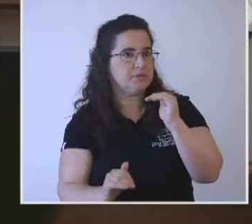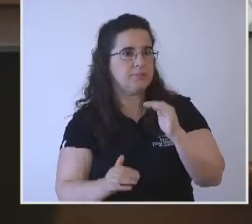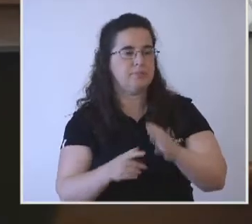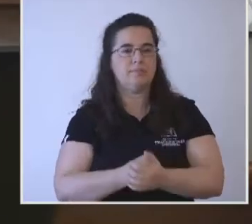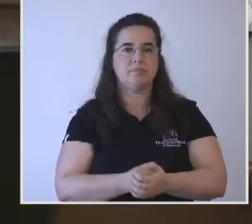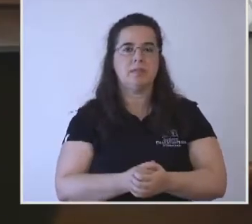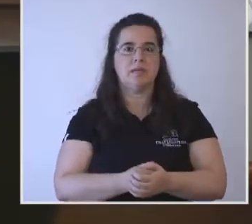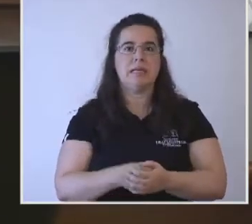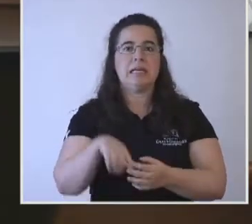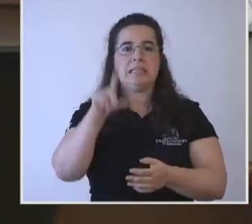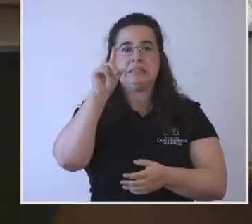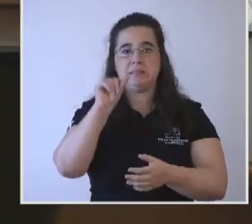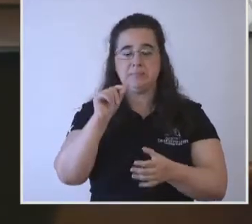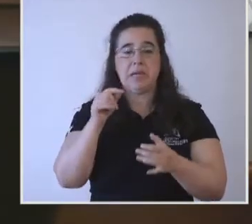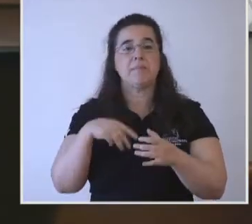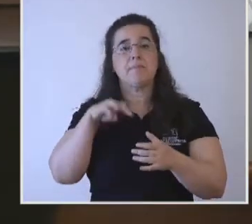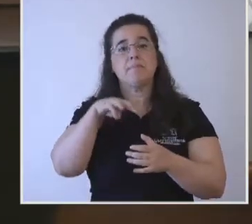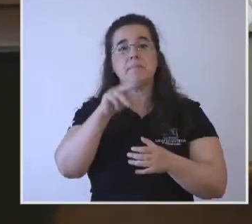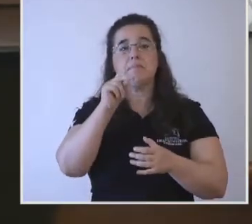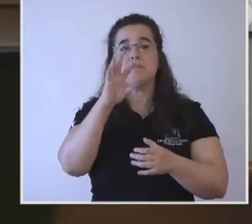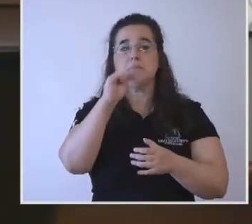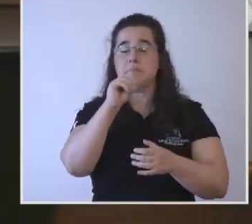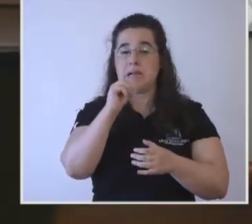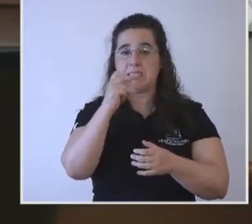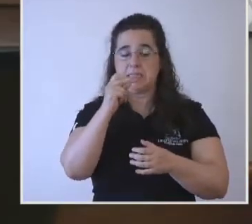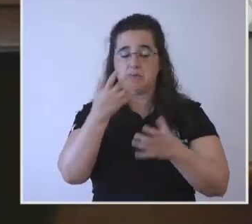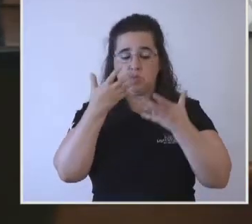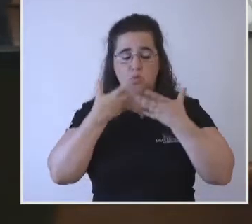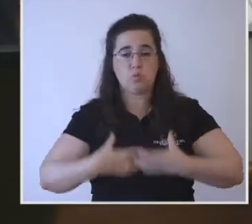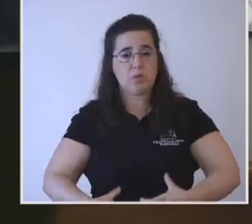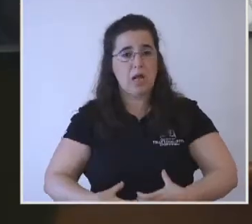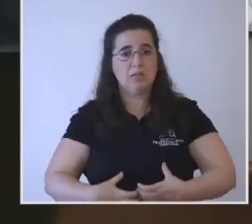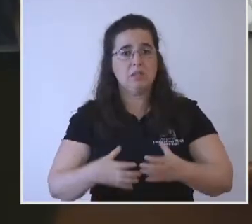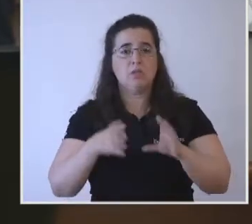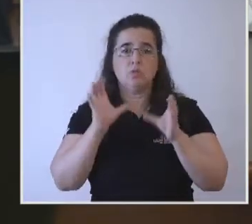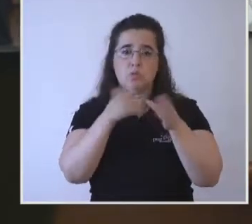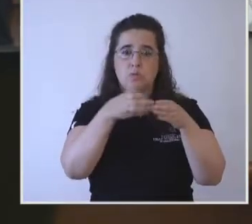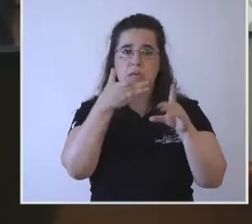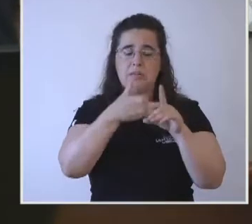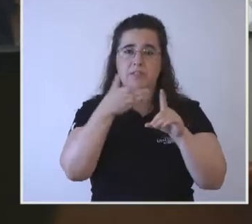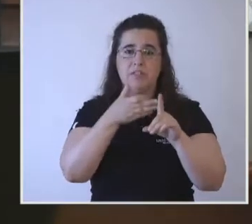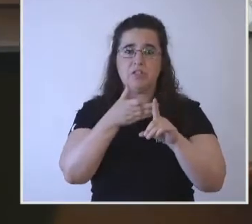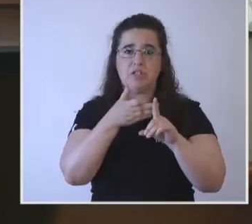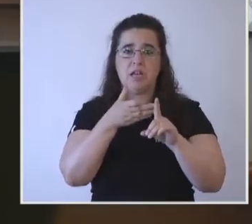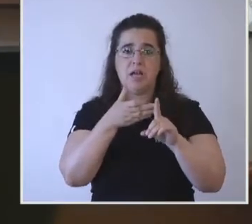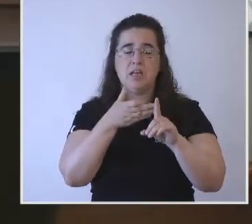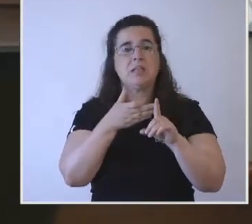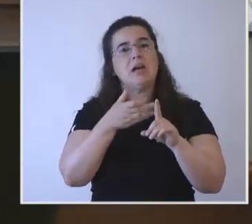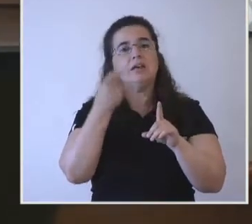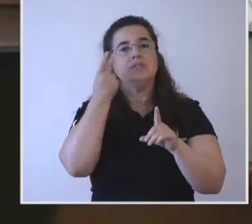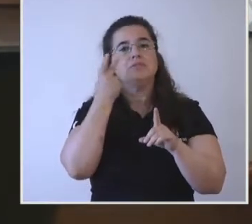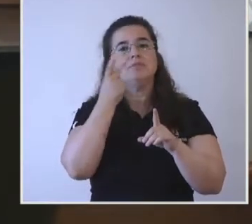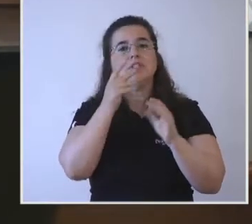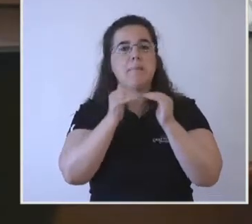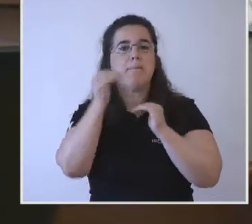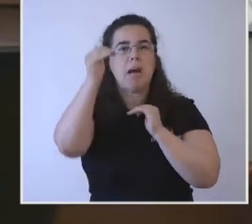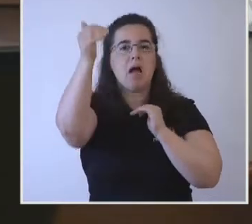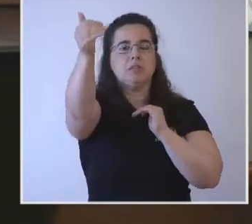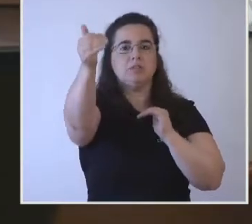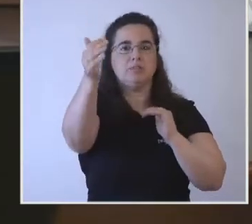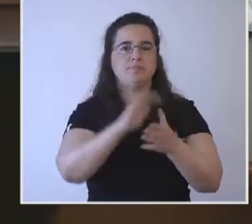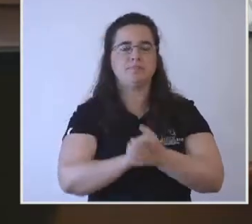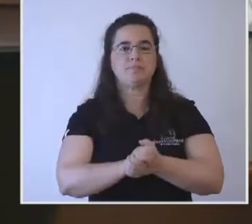índice de massa corporal nos adventistas está associado a uma mortalidade mais reduzida ao longo da vida. O vegetarianismo está associado com